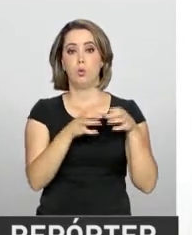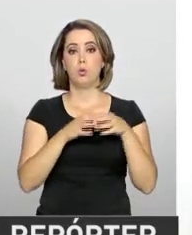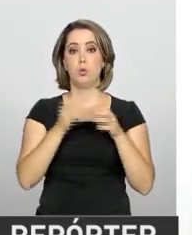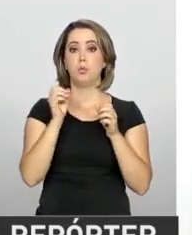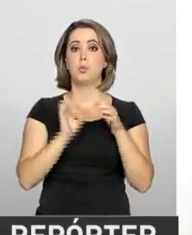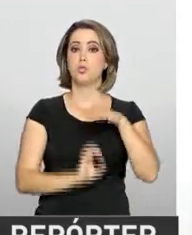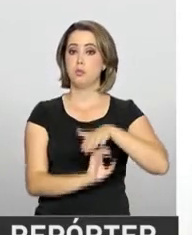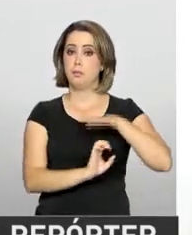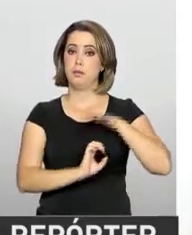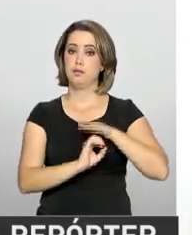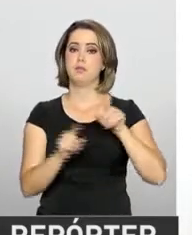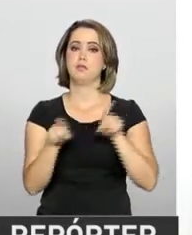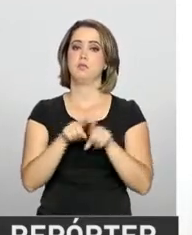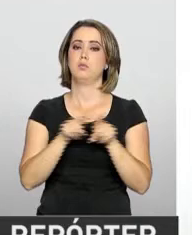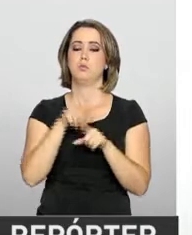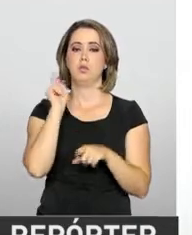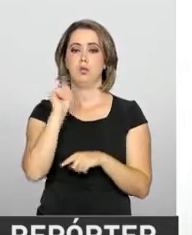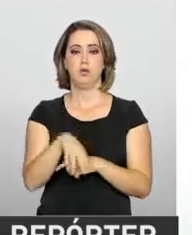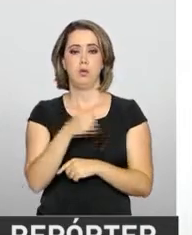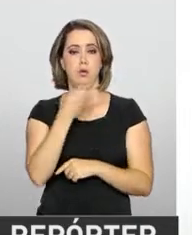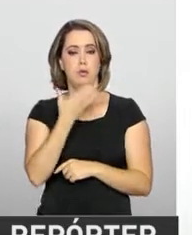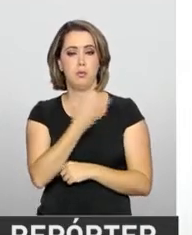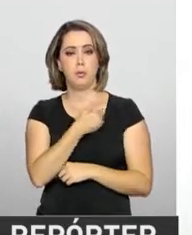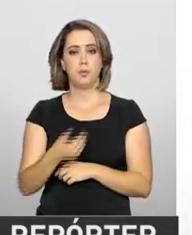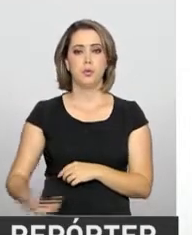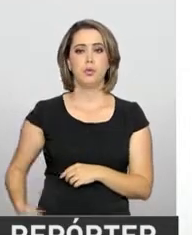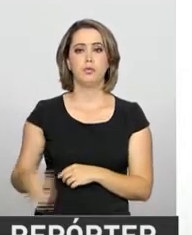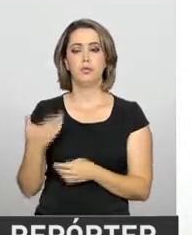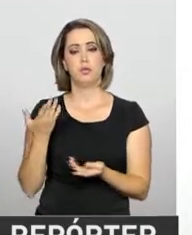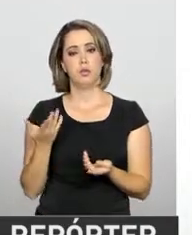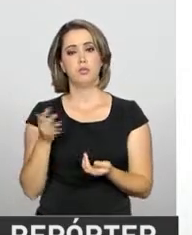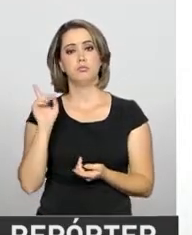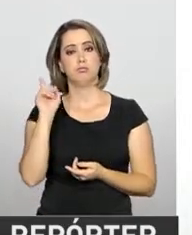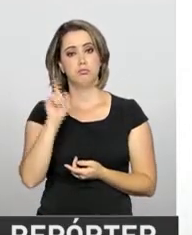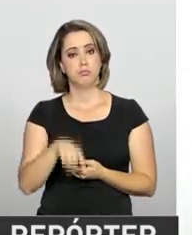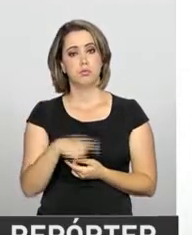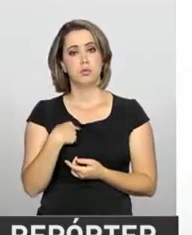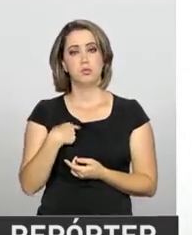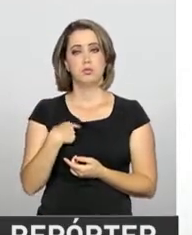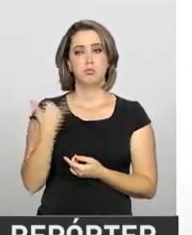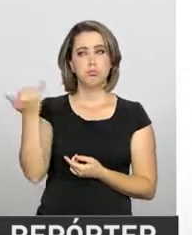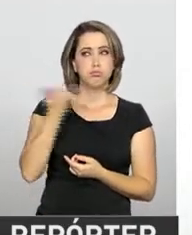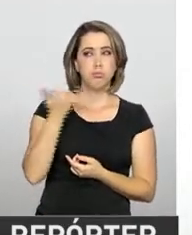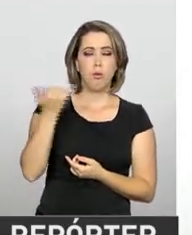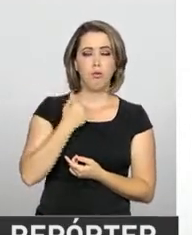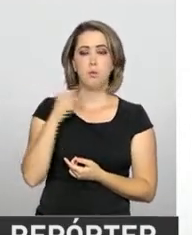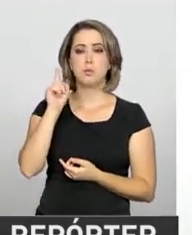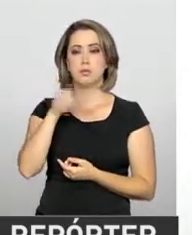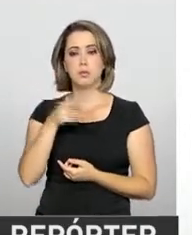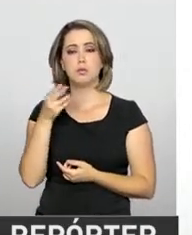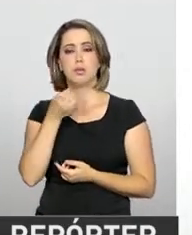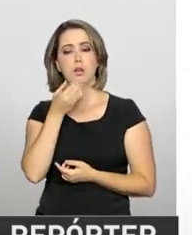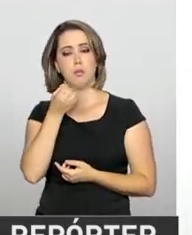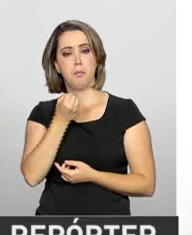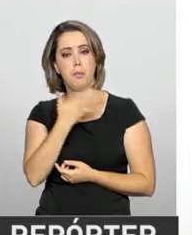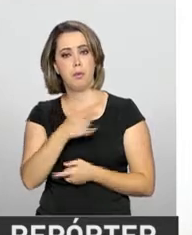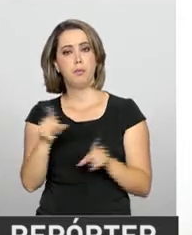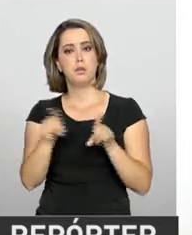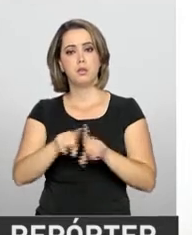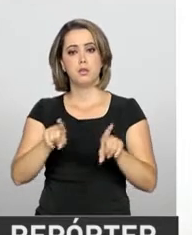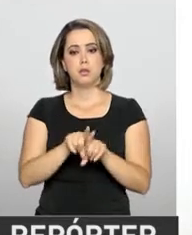sendo muito útil para o governo e suponho que tem sido útil para